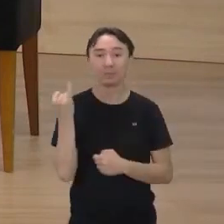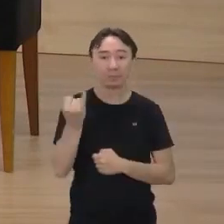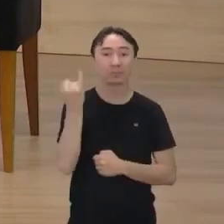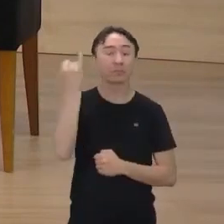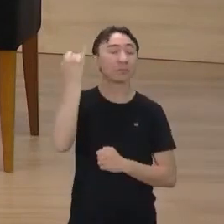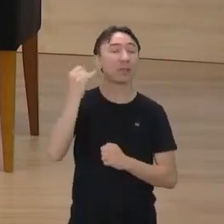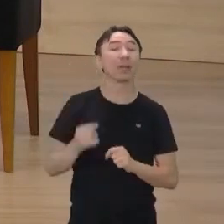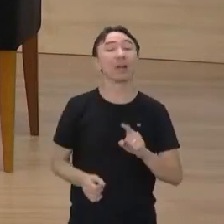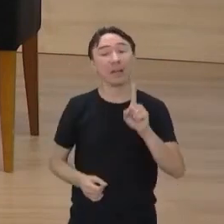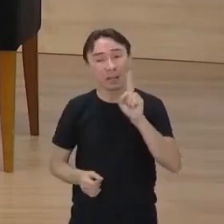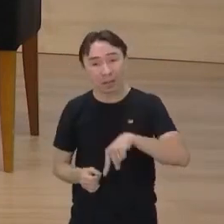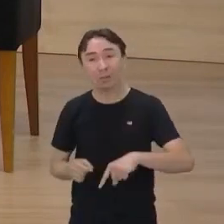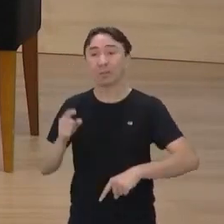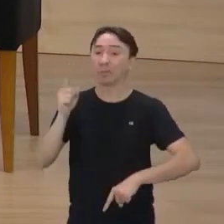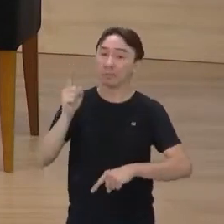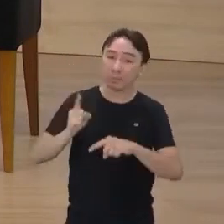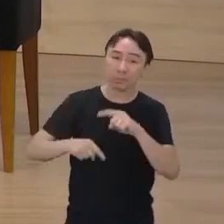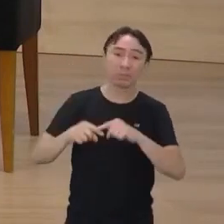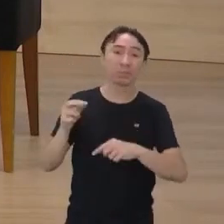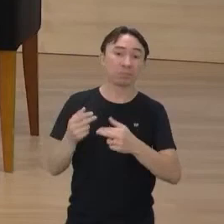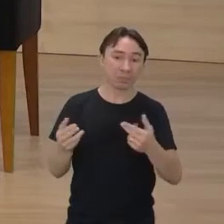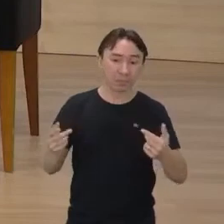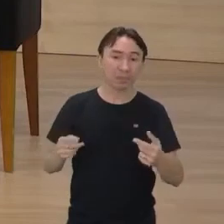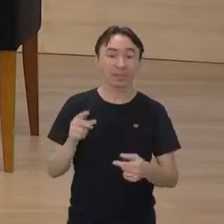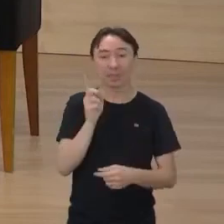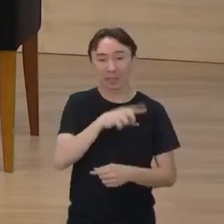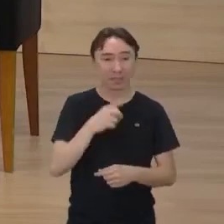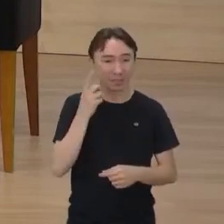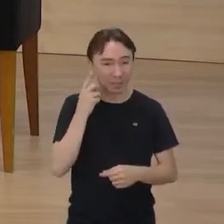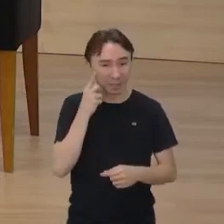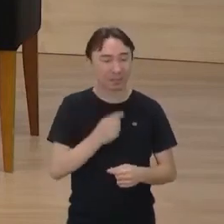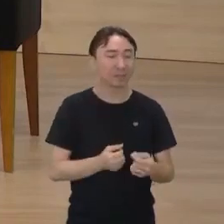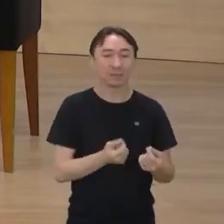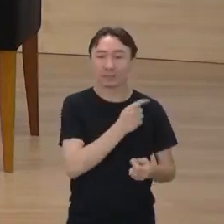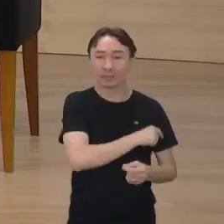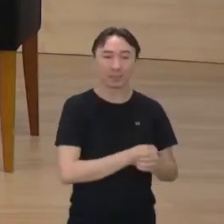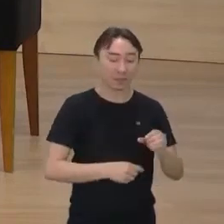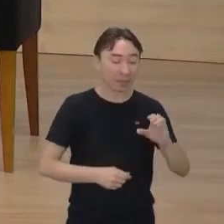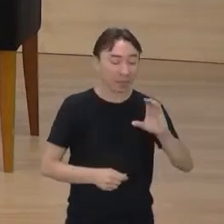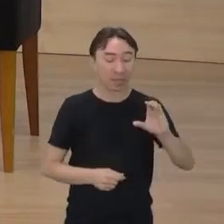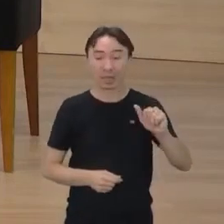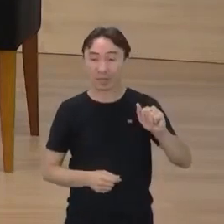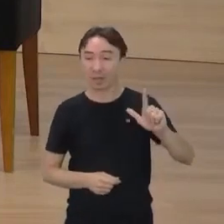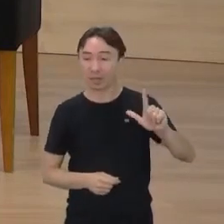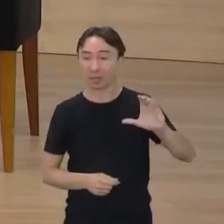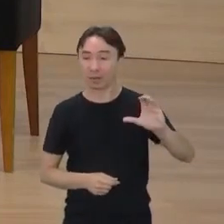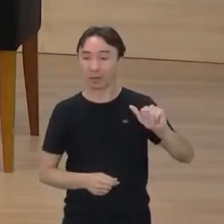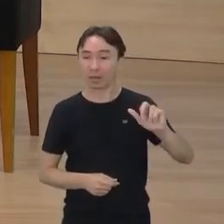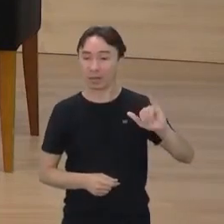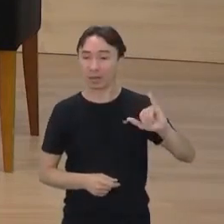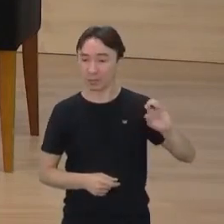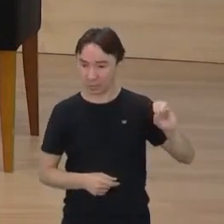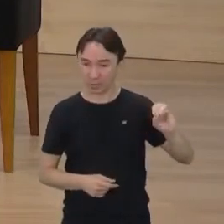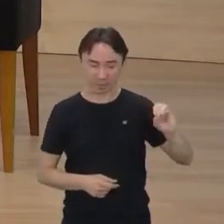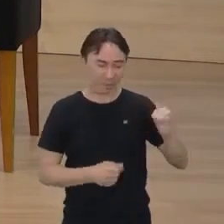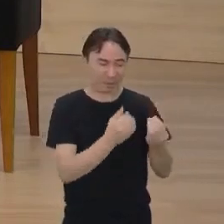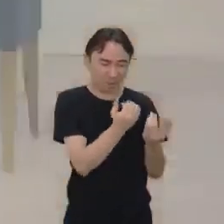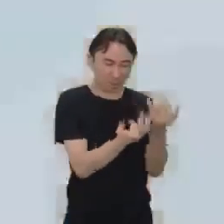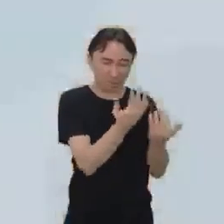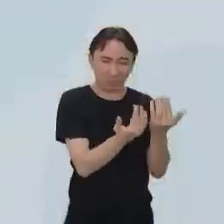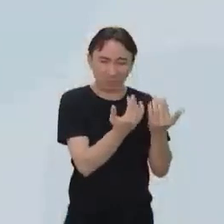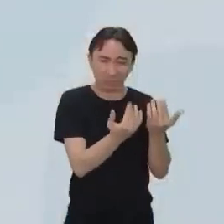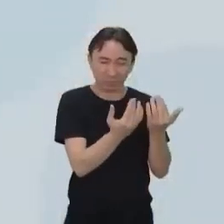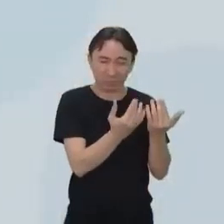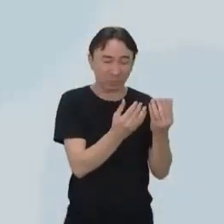ele é um produto obtido da transformação do calcário. Certo, professor? Uhum. E aí, professor, conforme a gente viu ali, ó, só